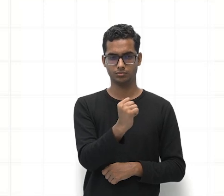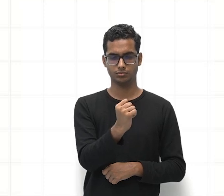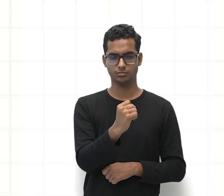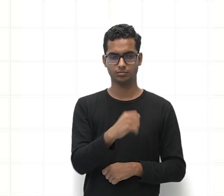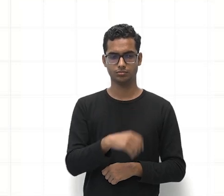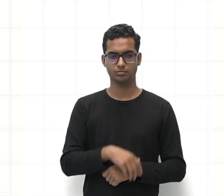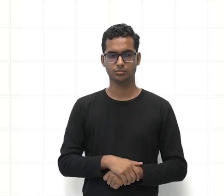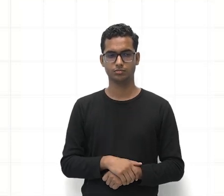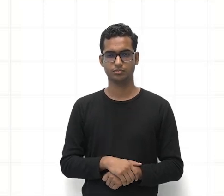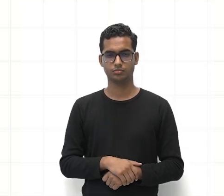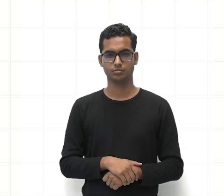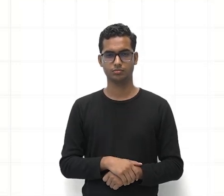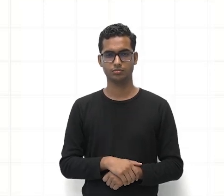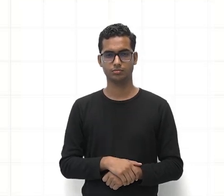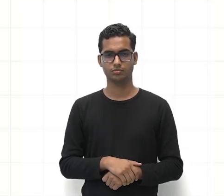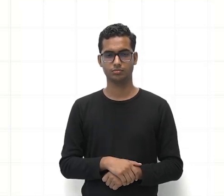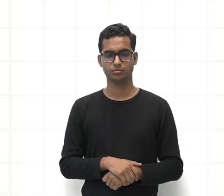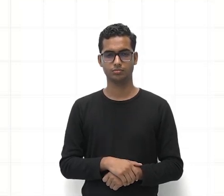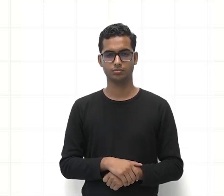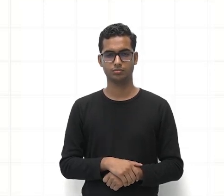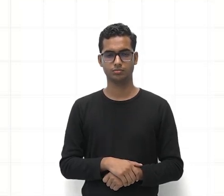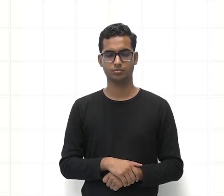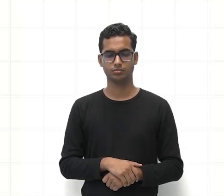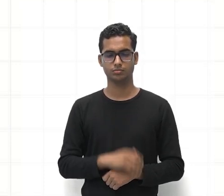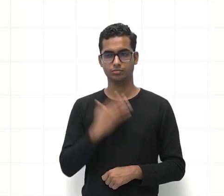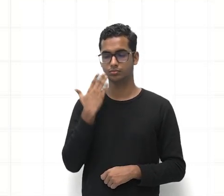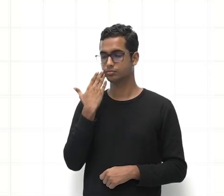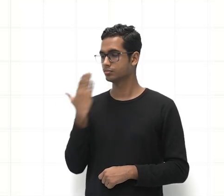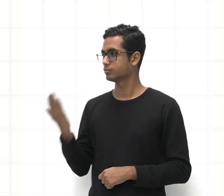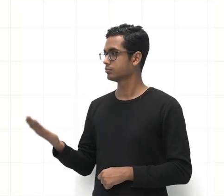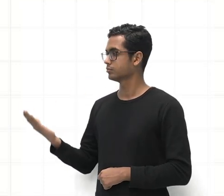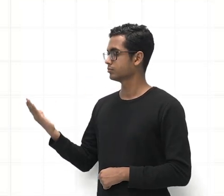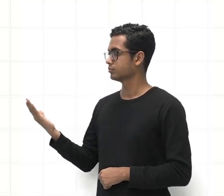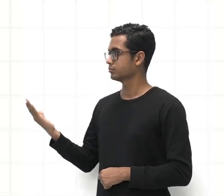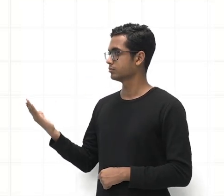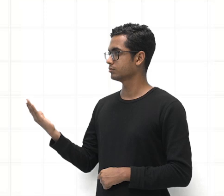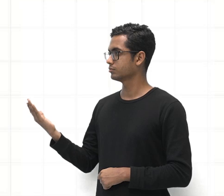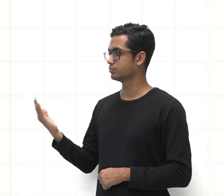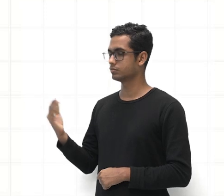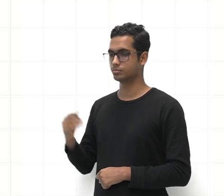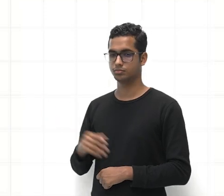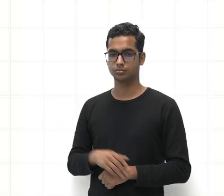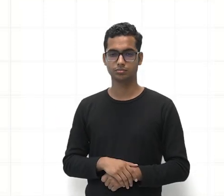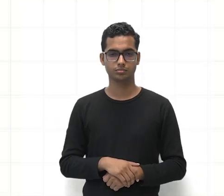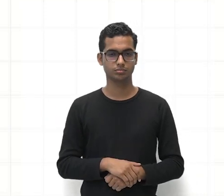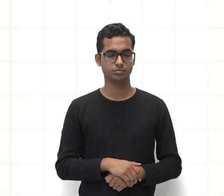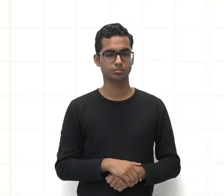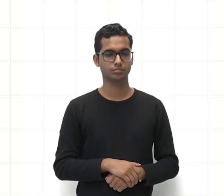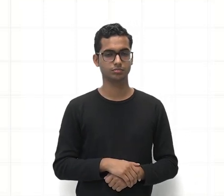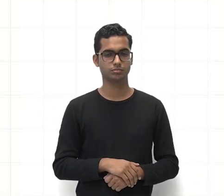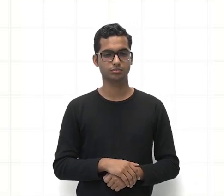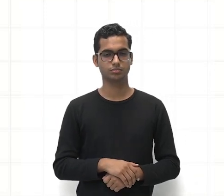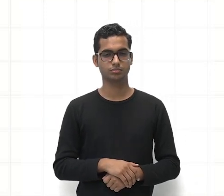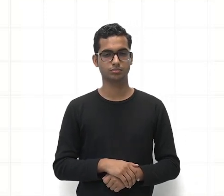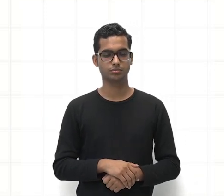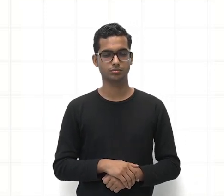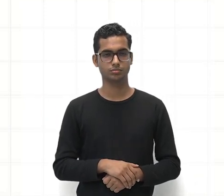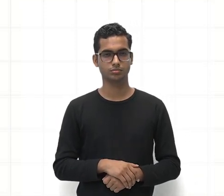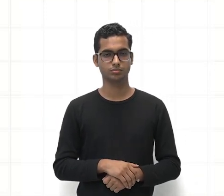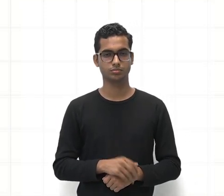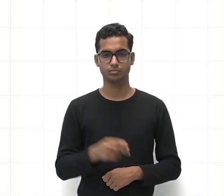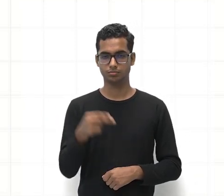eu vou ter 2 sobre 100, que é a taxa percentual de aumento, que multiplica o valor base, que é